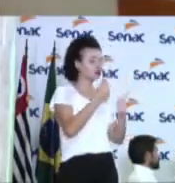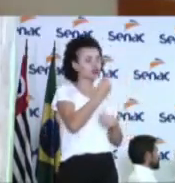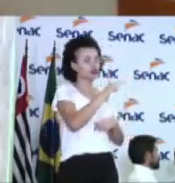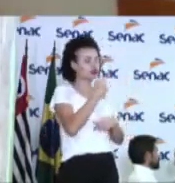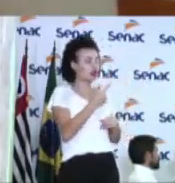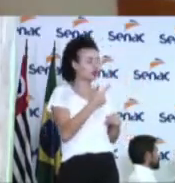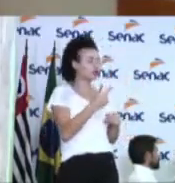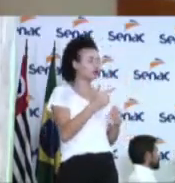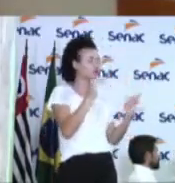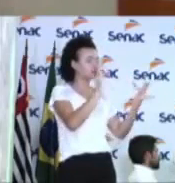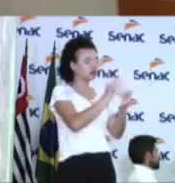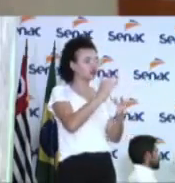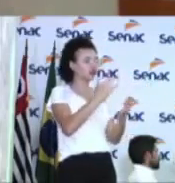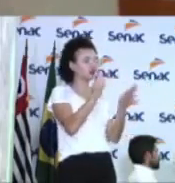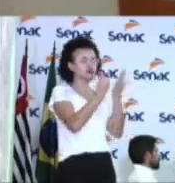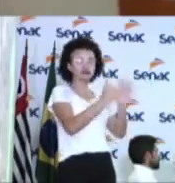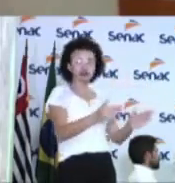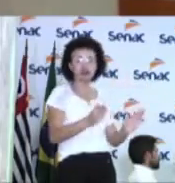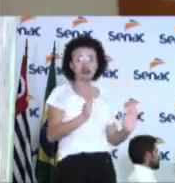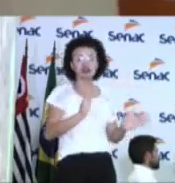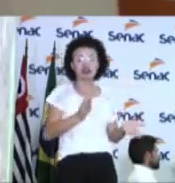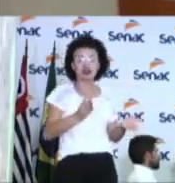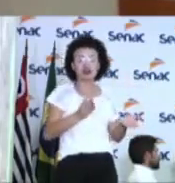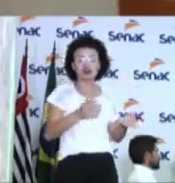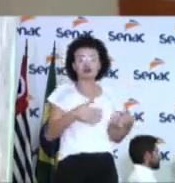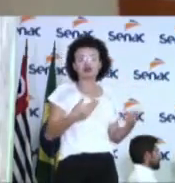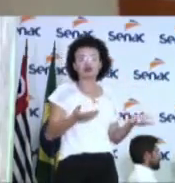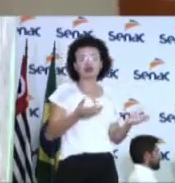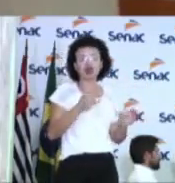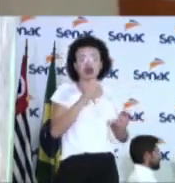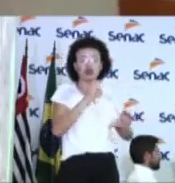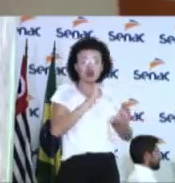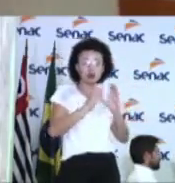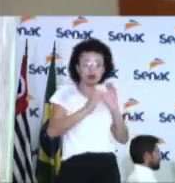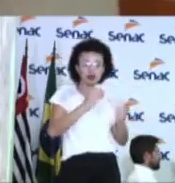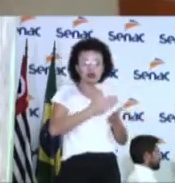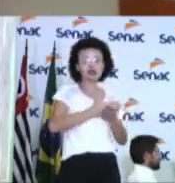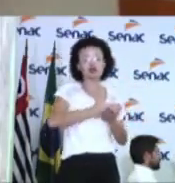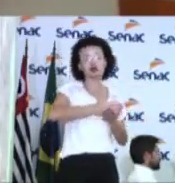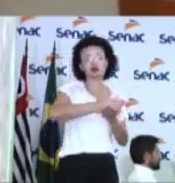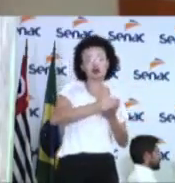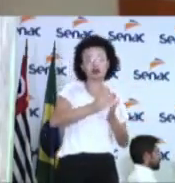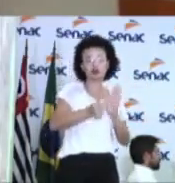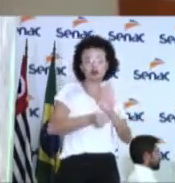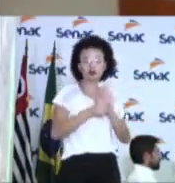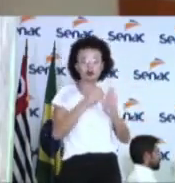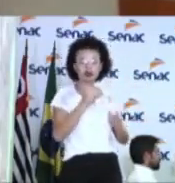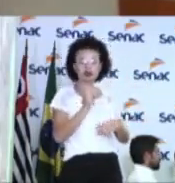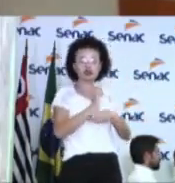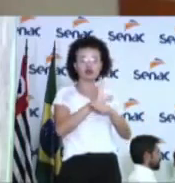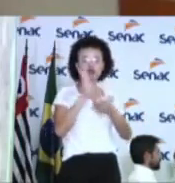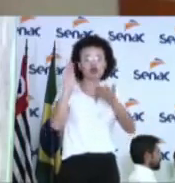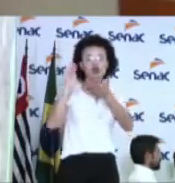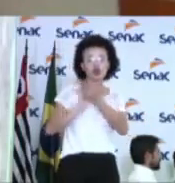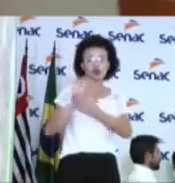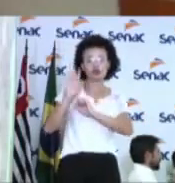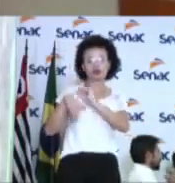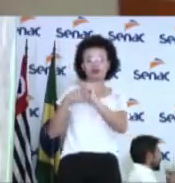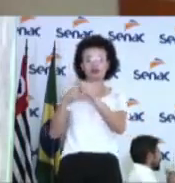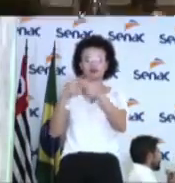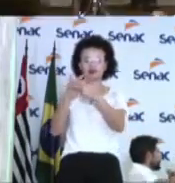envolvimento com aquilo, e acho que a gente começa a comunicação na hora que o primeiro vídeo foi colocado nas redes